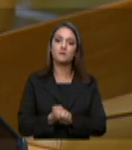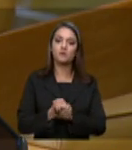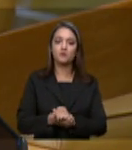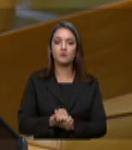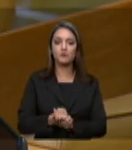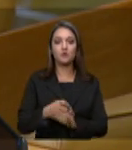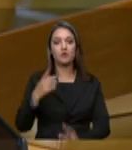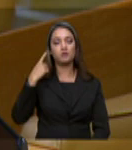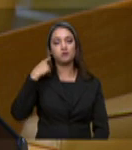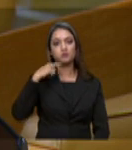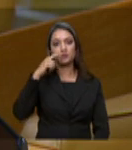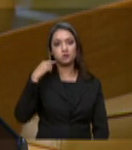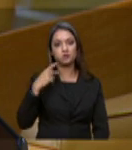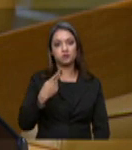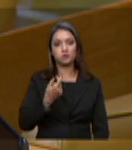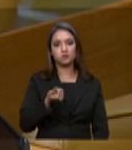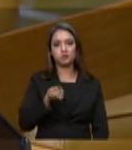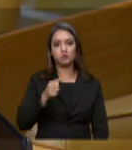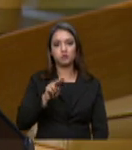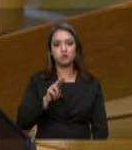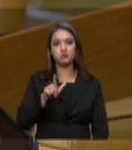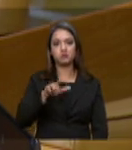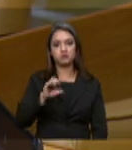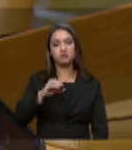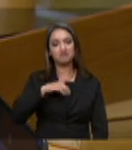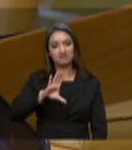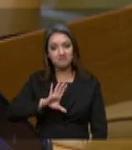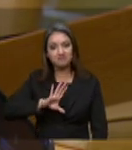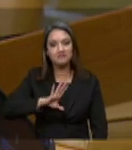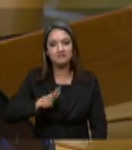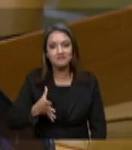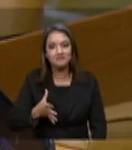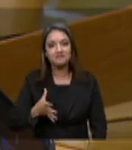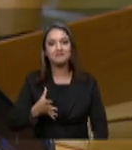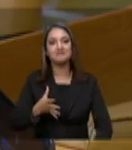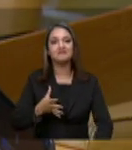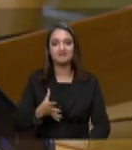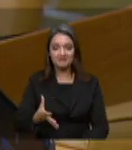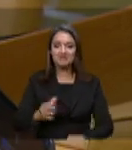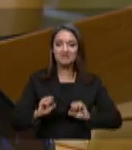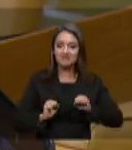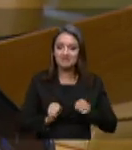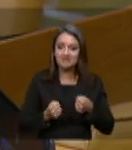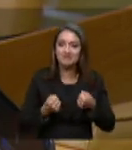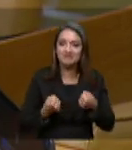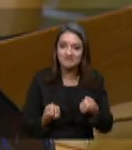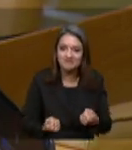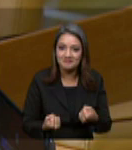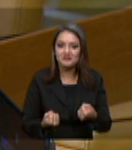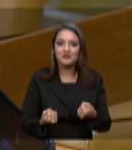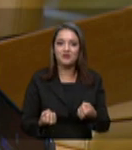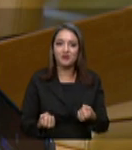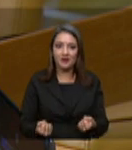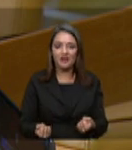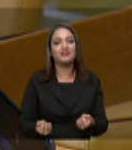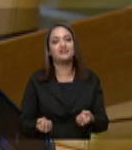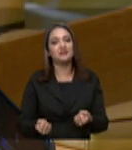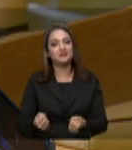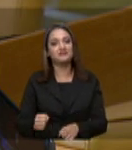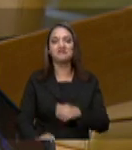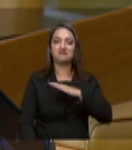Dr Paulo César Rodrigues de Farias que com coragem e brilho defendeu o seu cliente